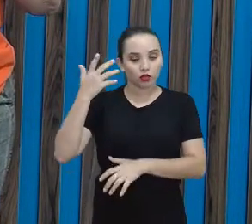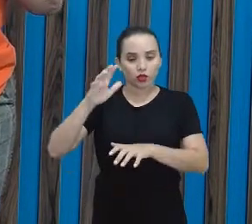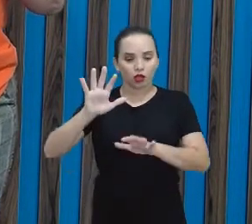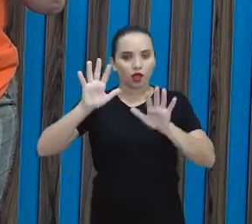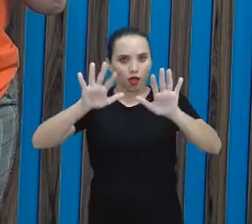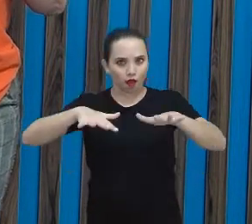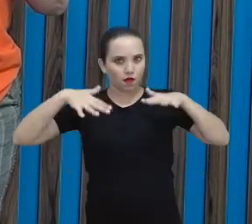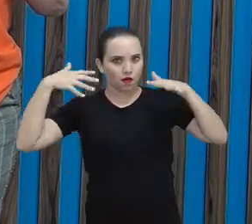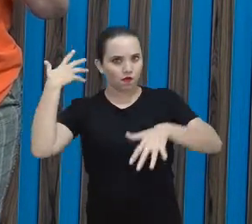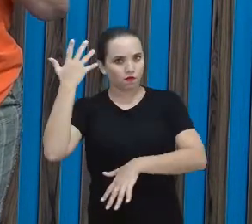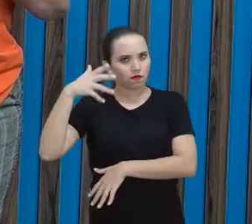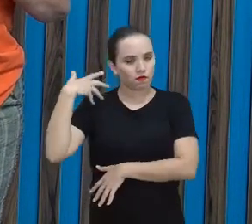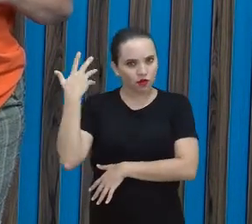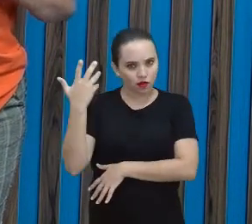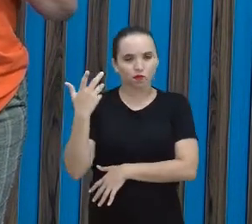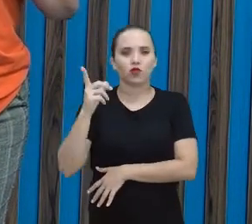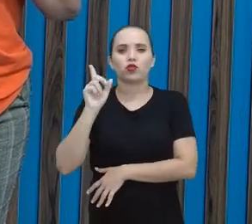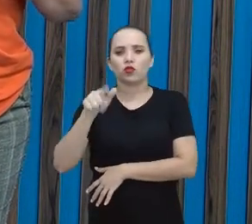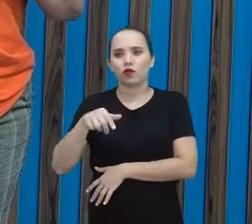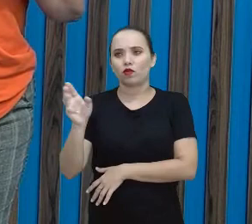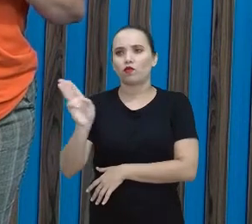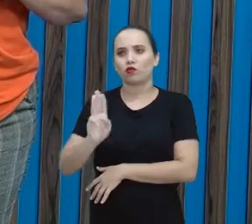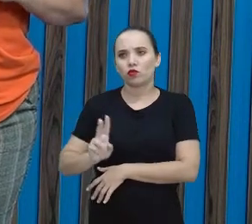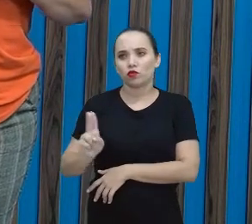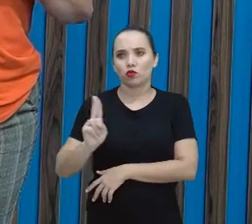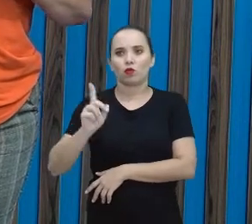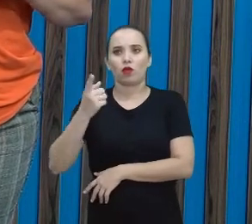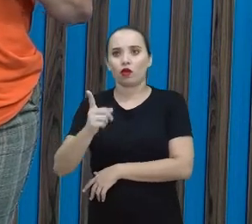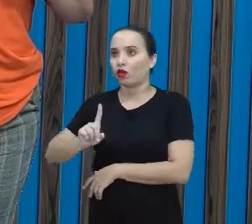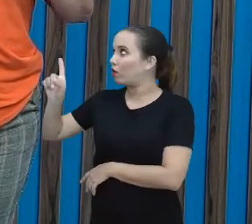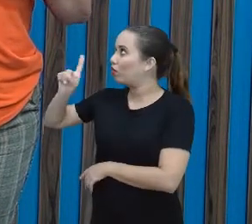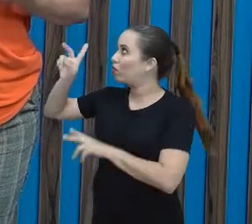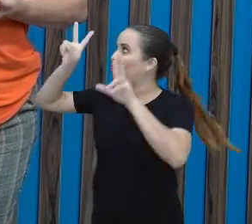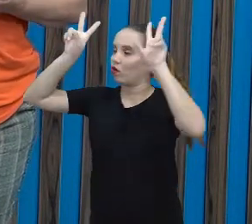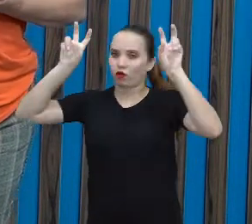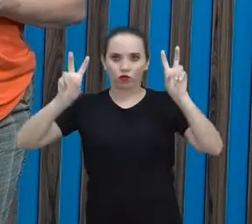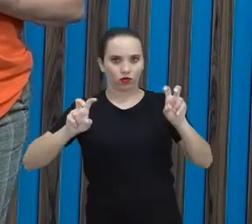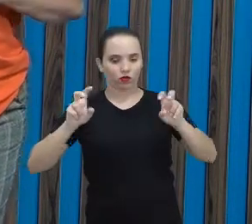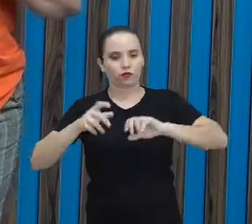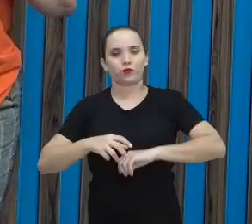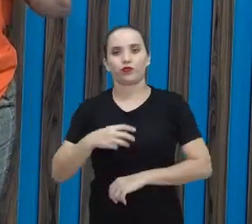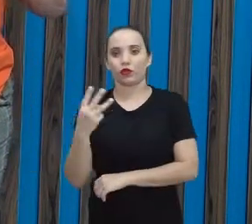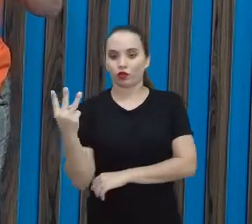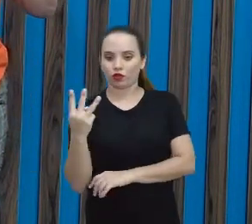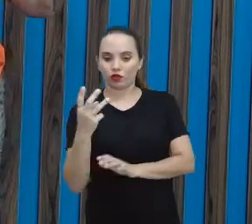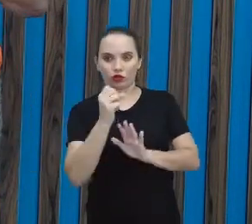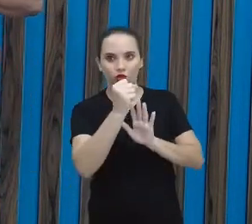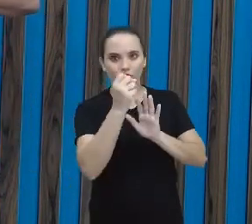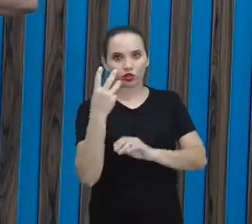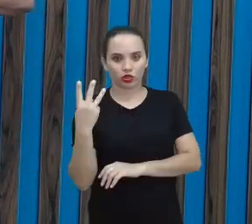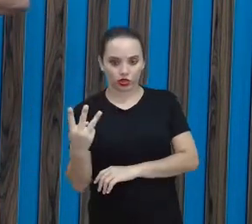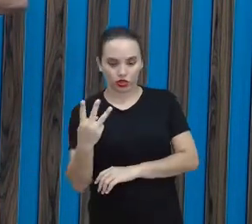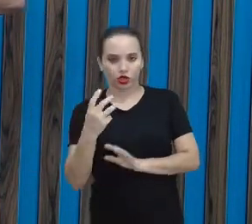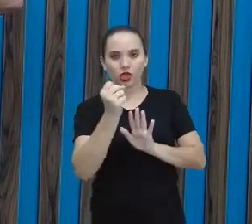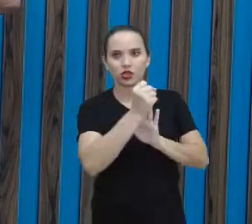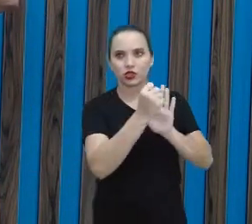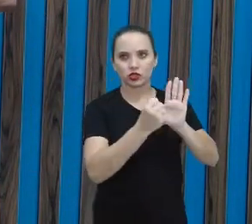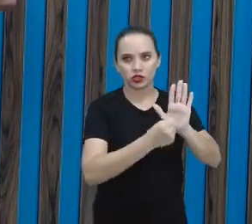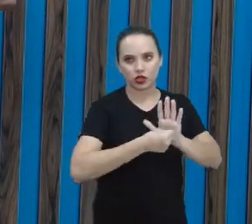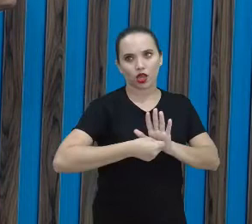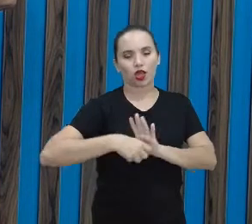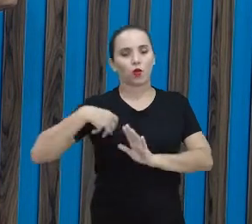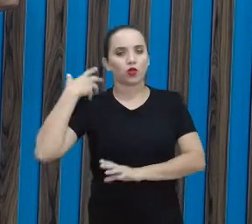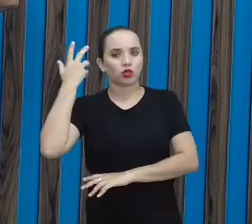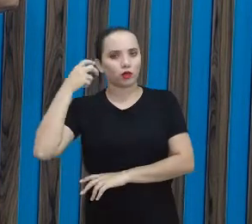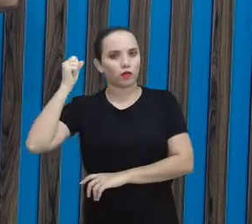música nordestina, do barroco ao armorial. Então, houve esse concerto que foi um marco.